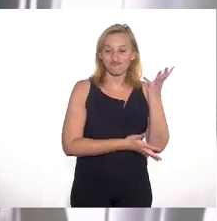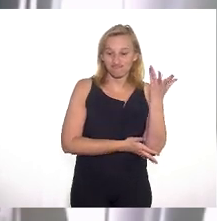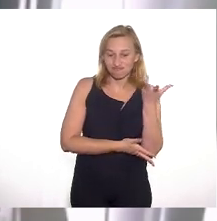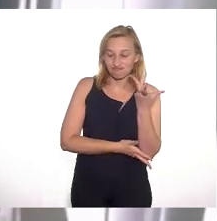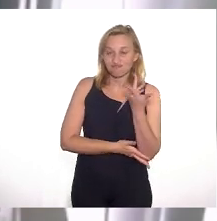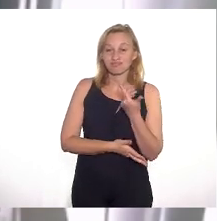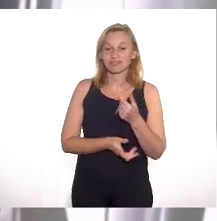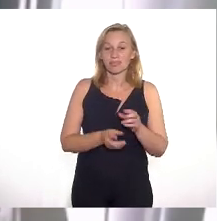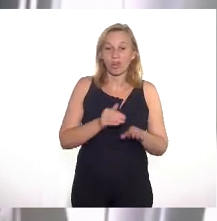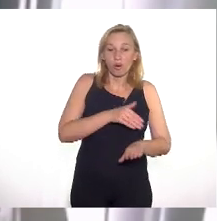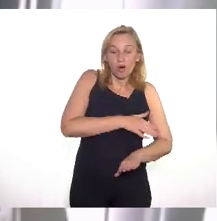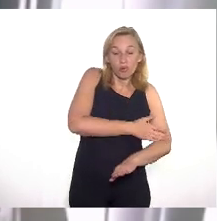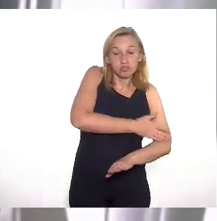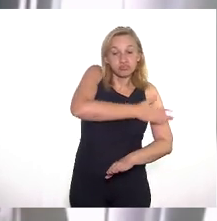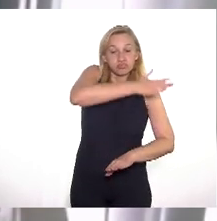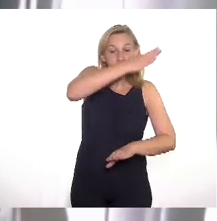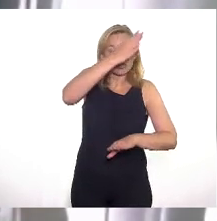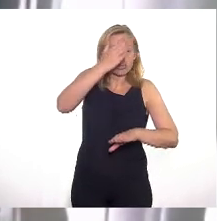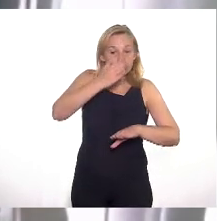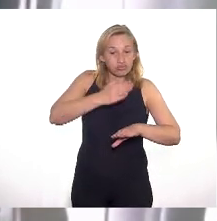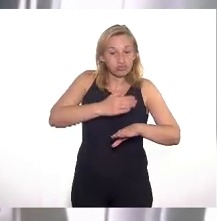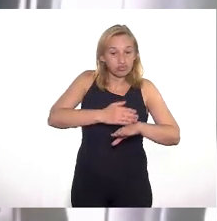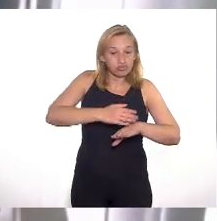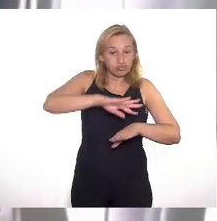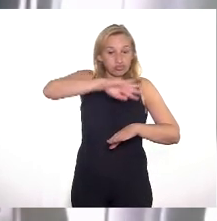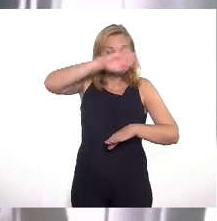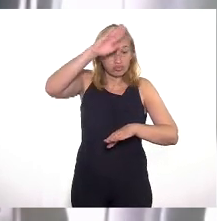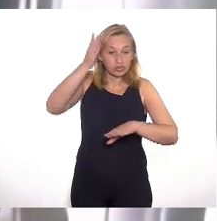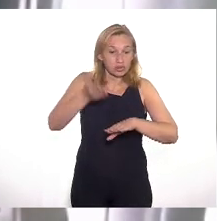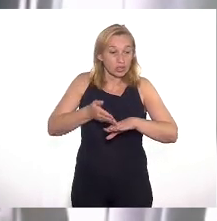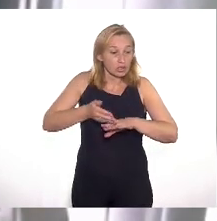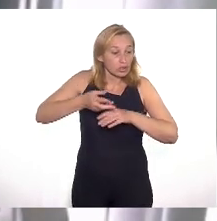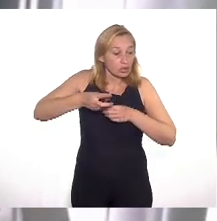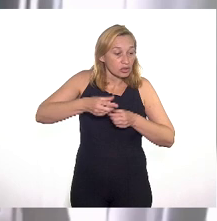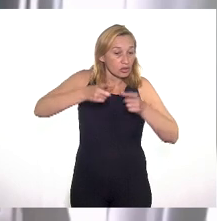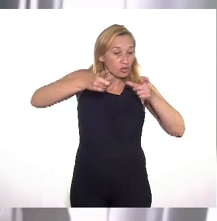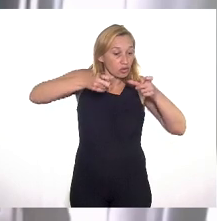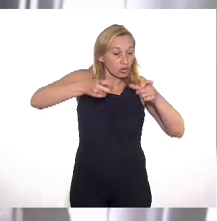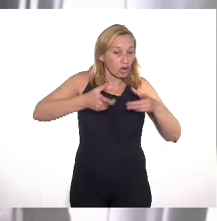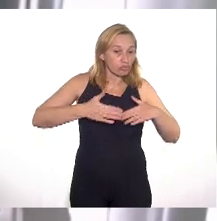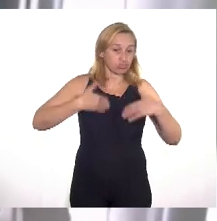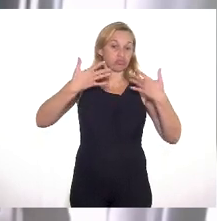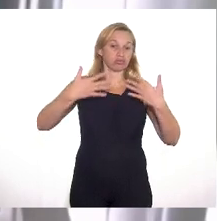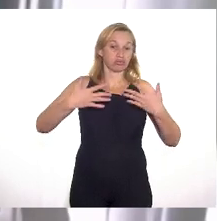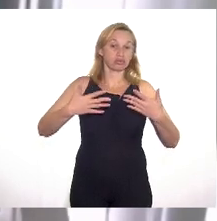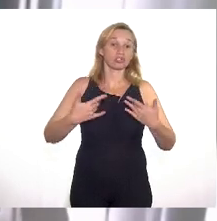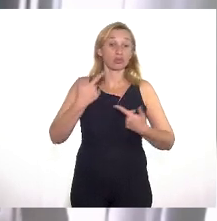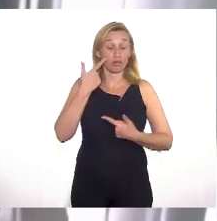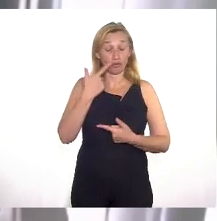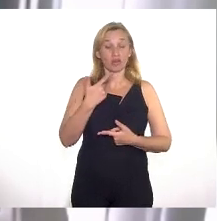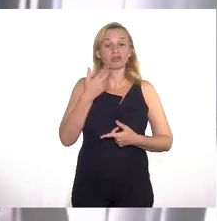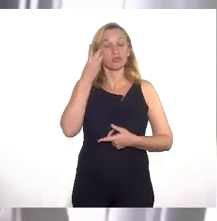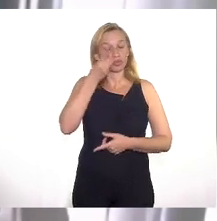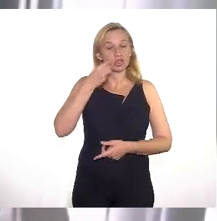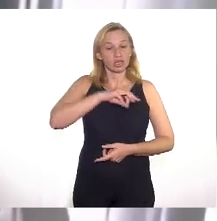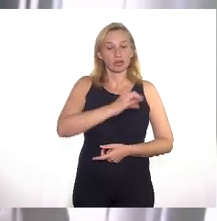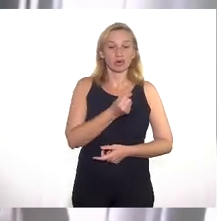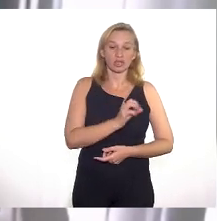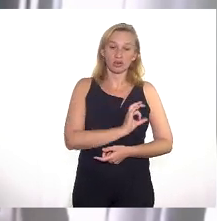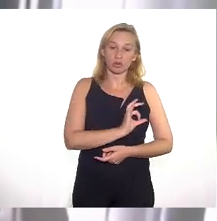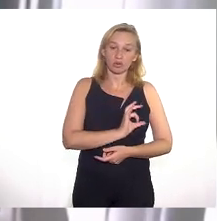uma montanha, quando você chega perto, quando você fotografa, é um susto muito grande. E quando a gente vê, a deputada Marta Rocha, que isso